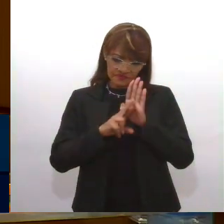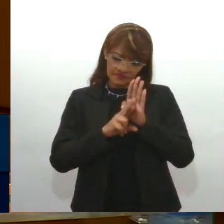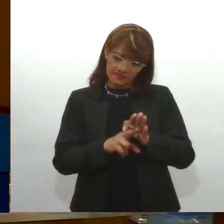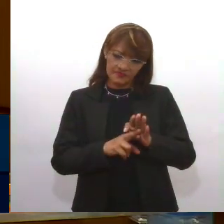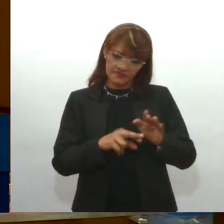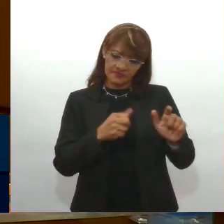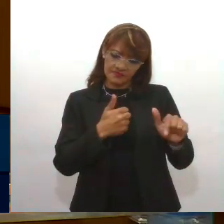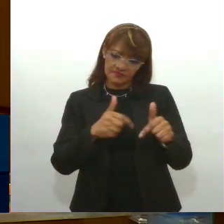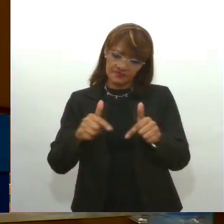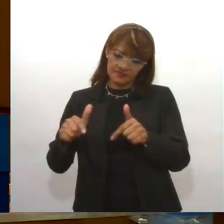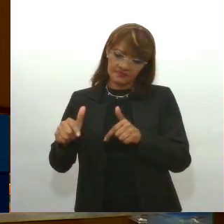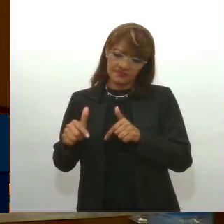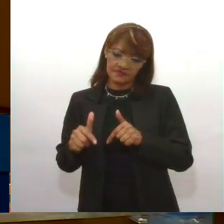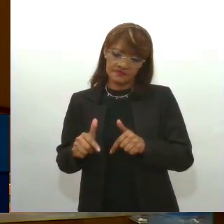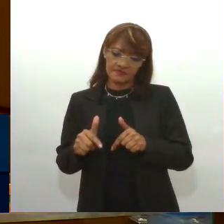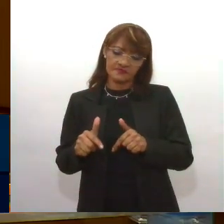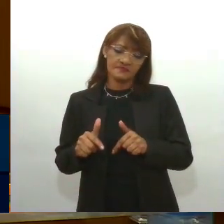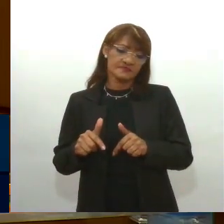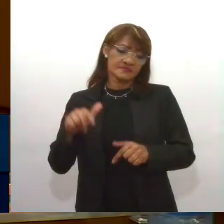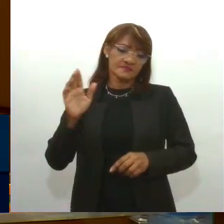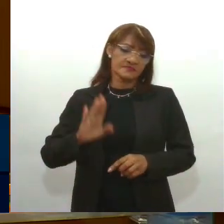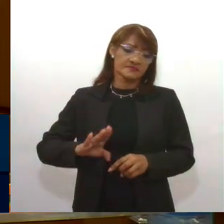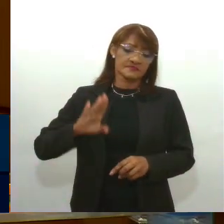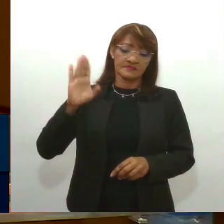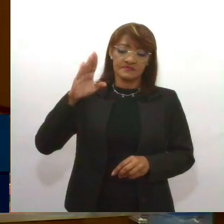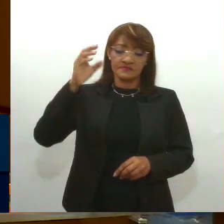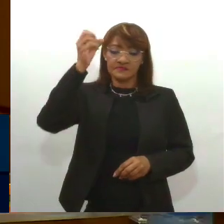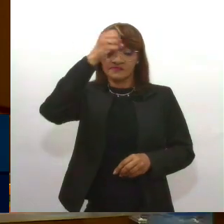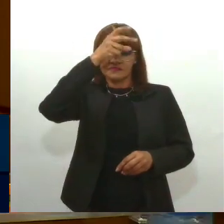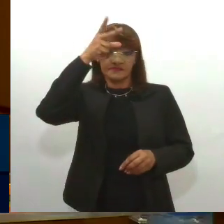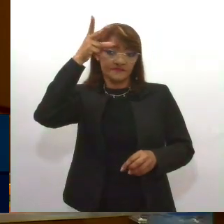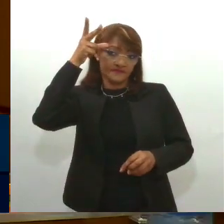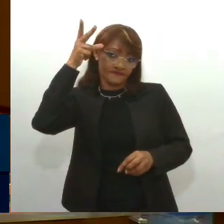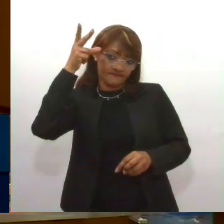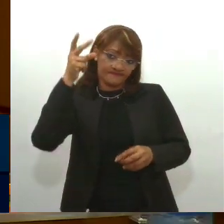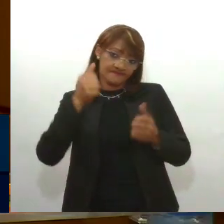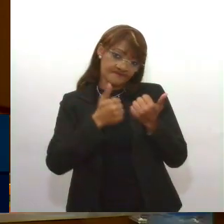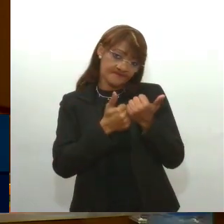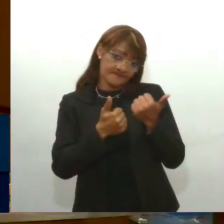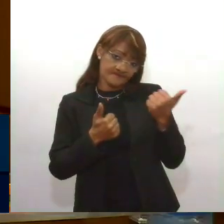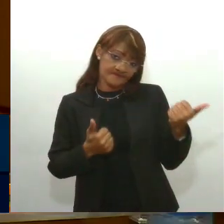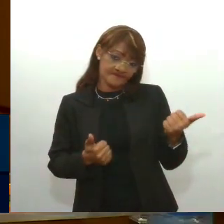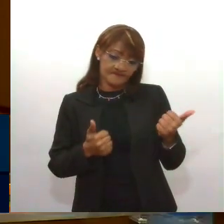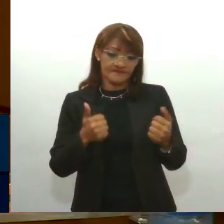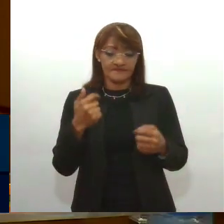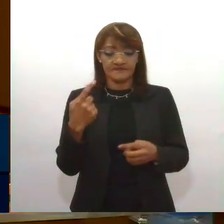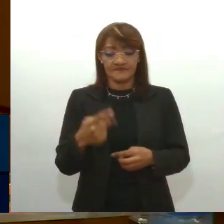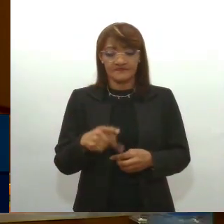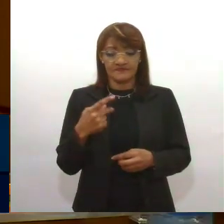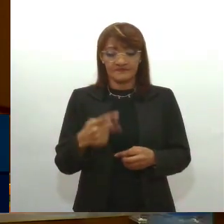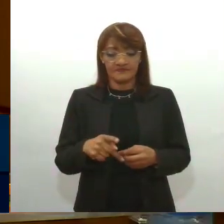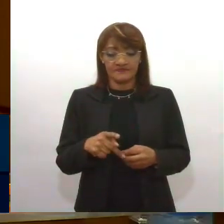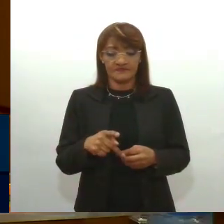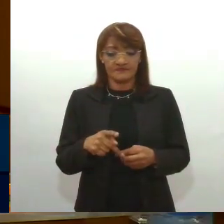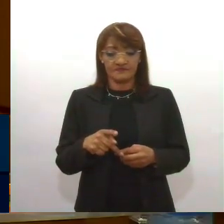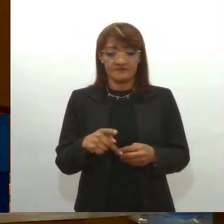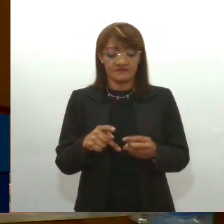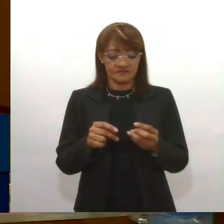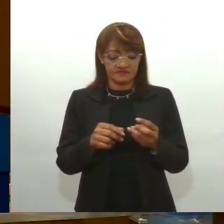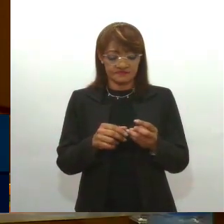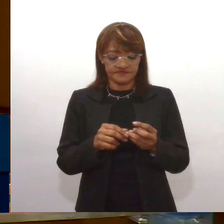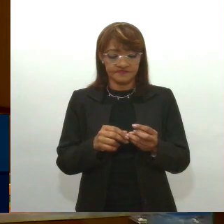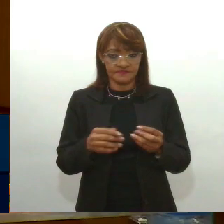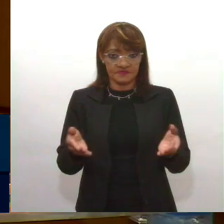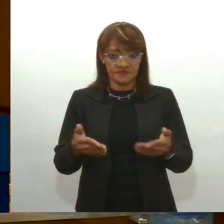candidatura a prefeita e vice-prefeita daqui para frente é organizar senhor presidente cada vez